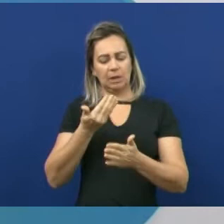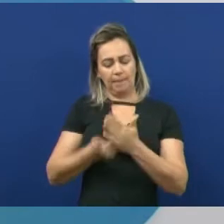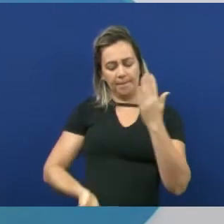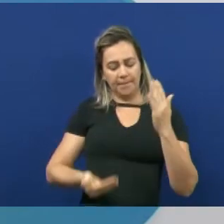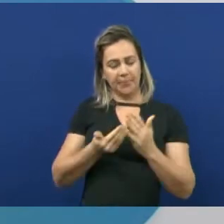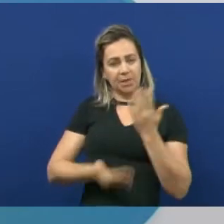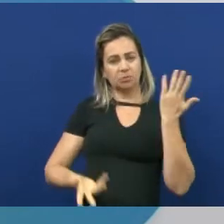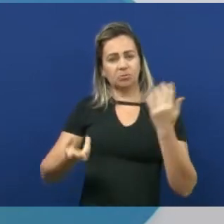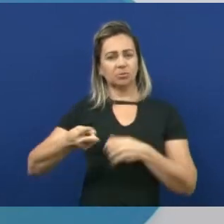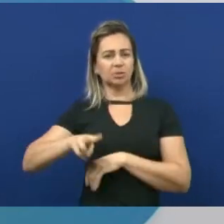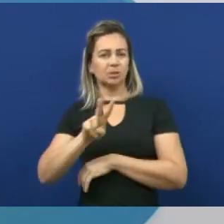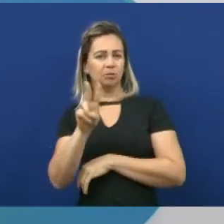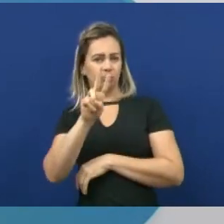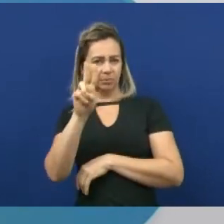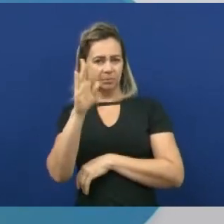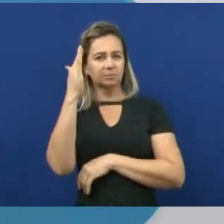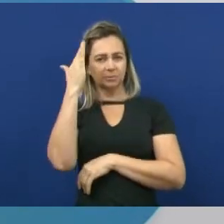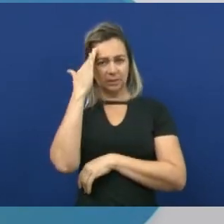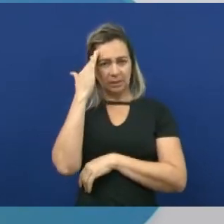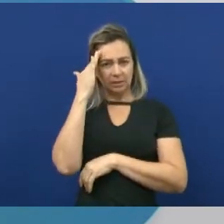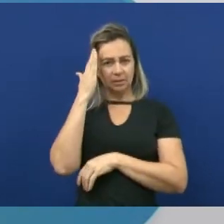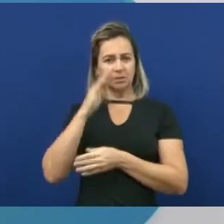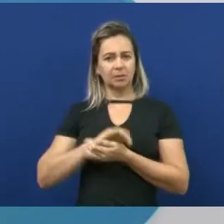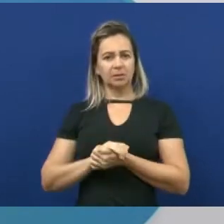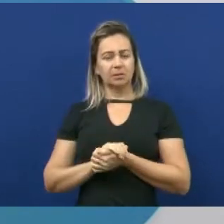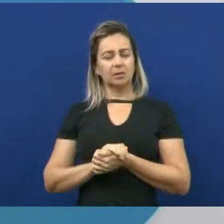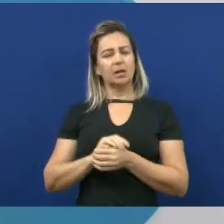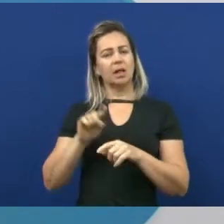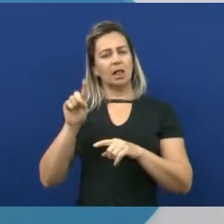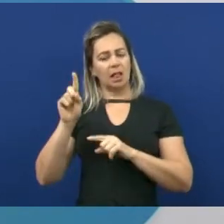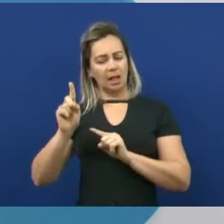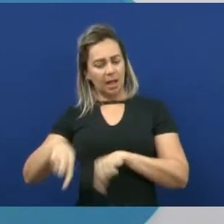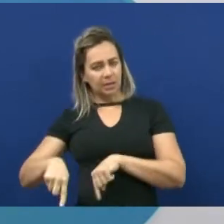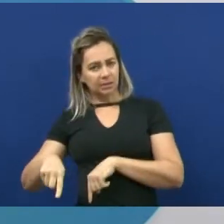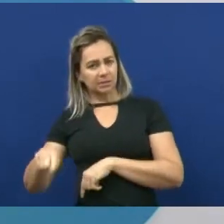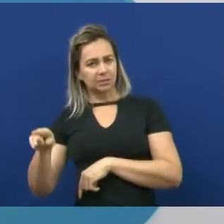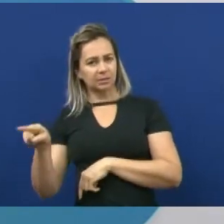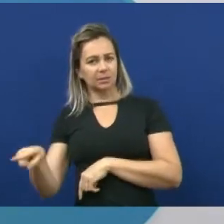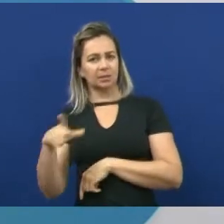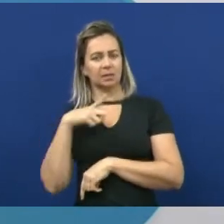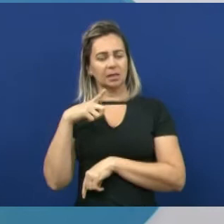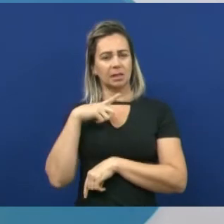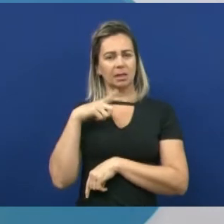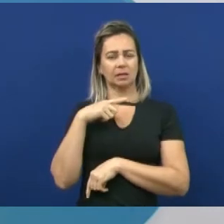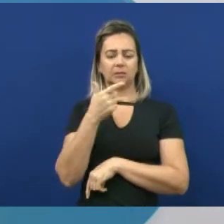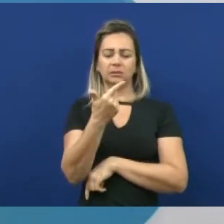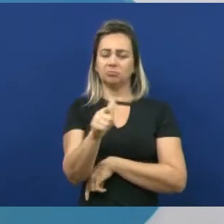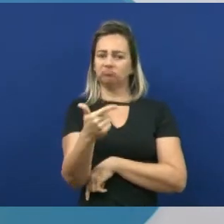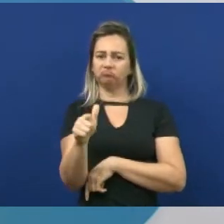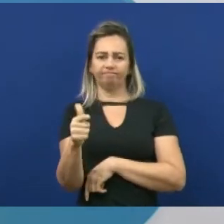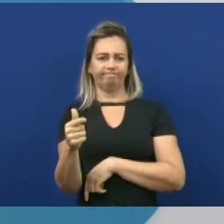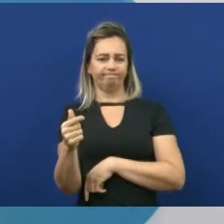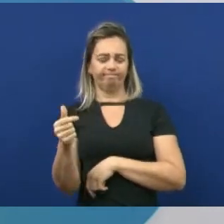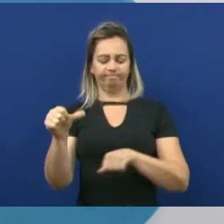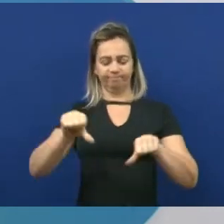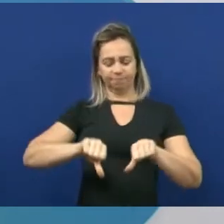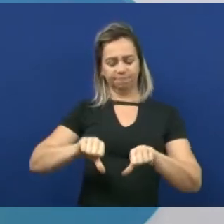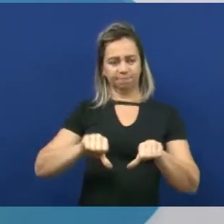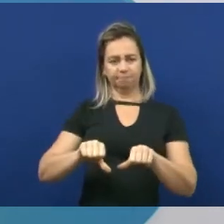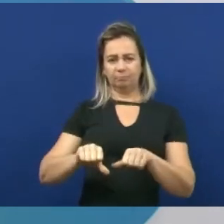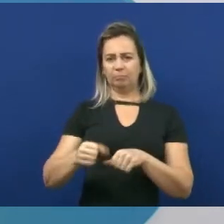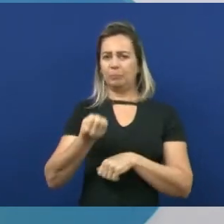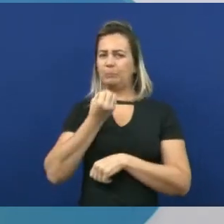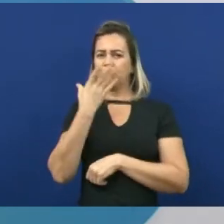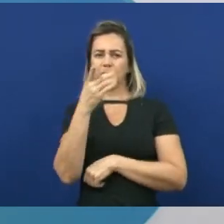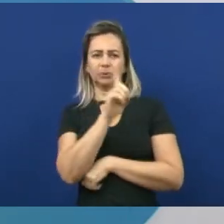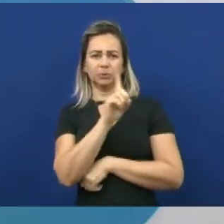a sua áurea. Esse seria um aspecto negativo dessas transformações que se deram a partir do início do